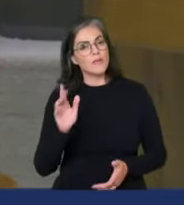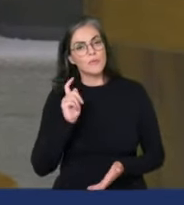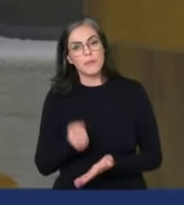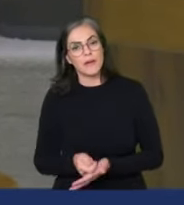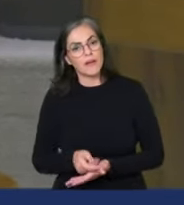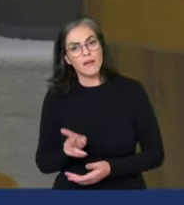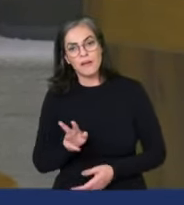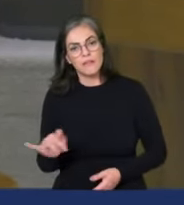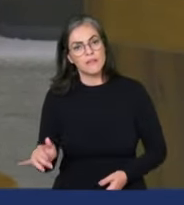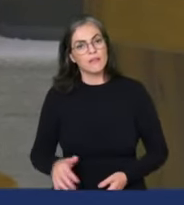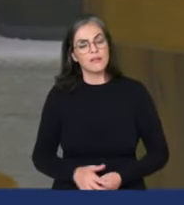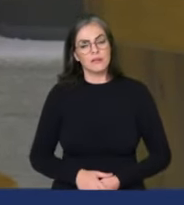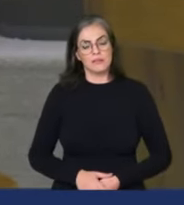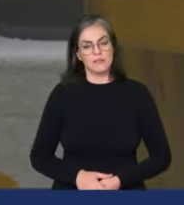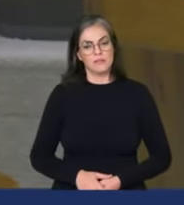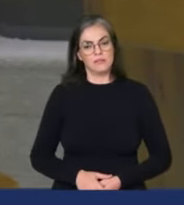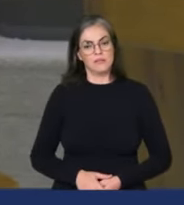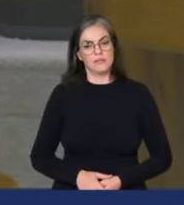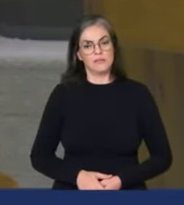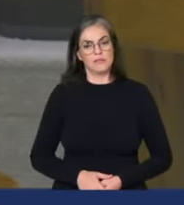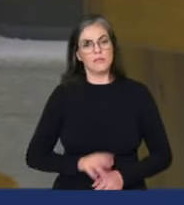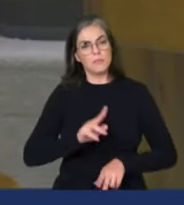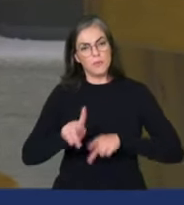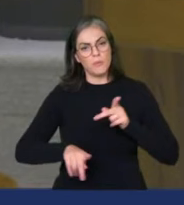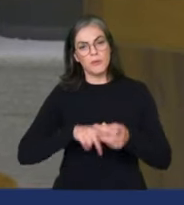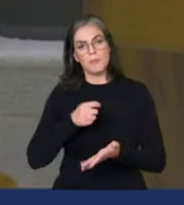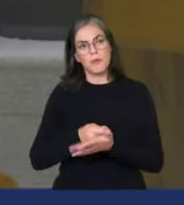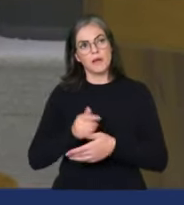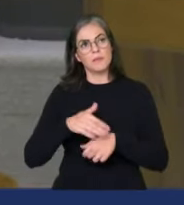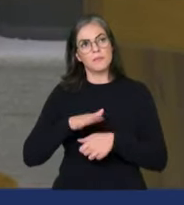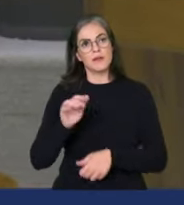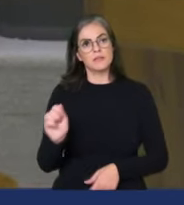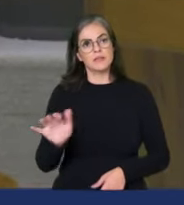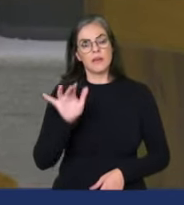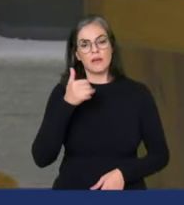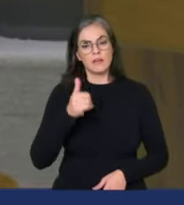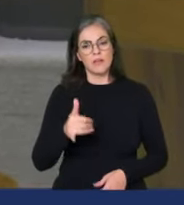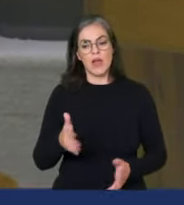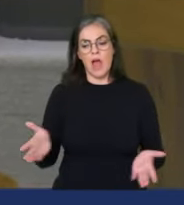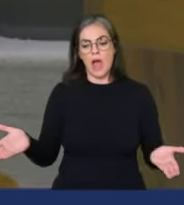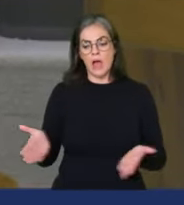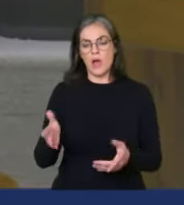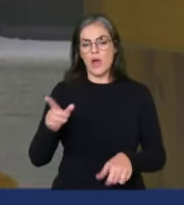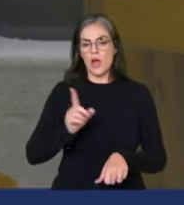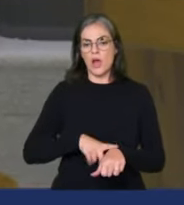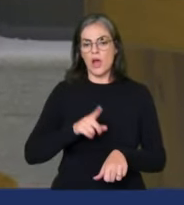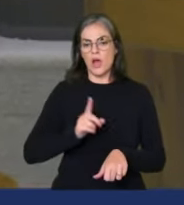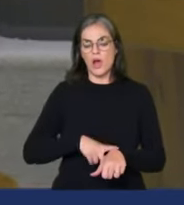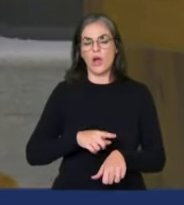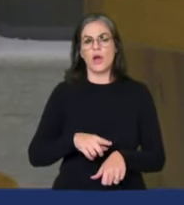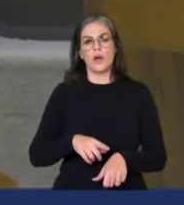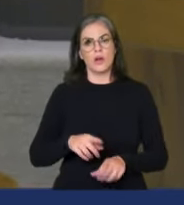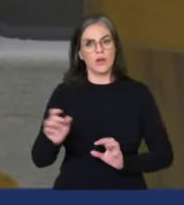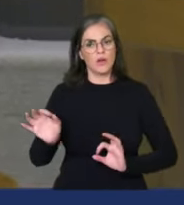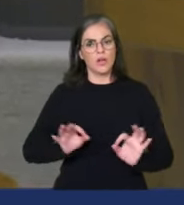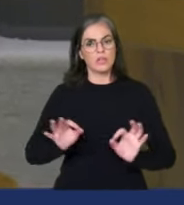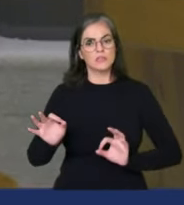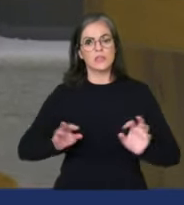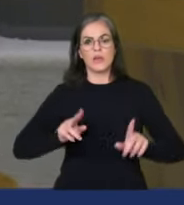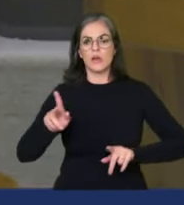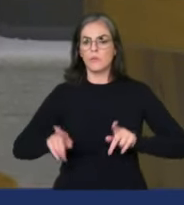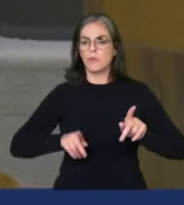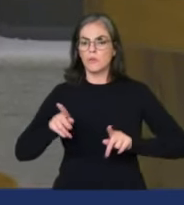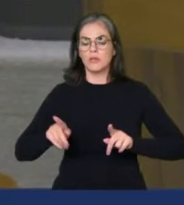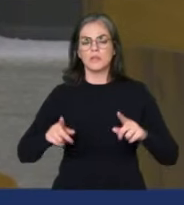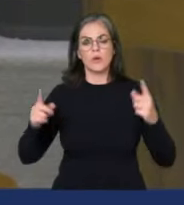É hora, mais do que nunca, do brasileiro e da brasileira média se organizarem contra todo esse